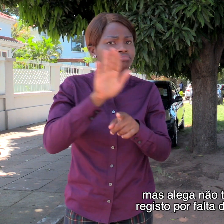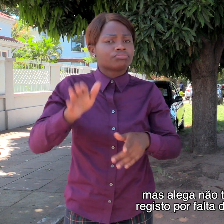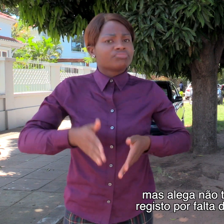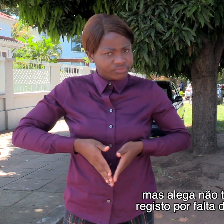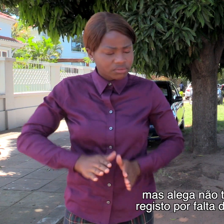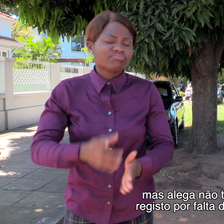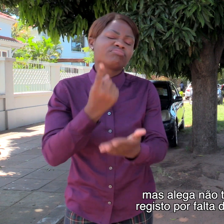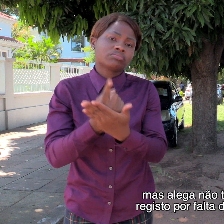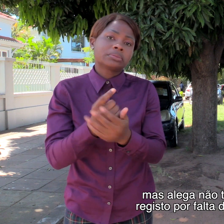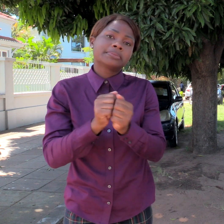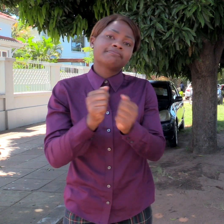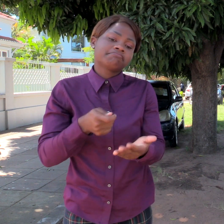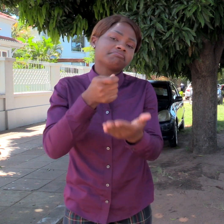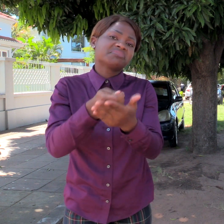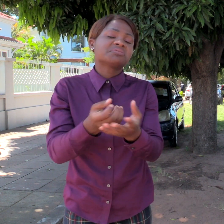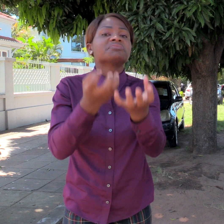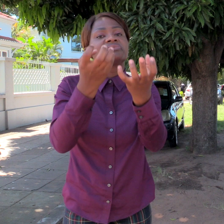registro por falta de dinheiro.